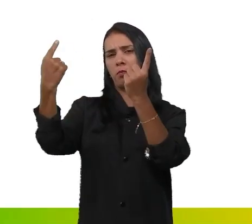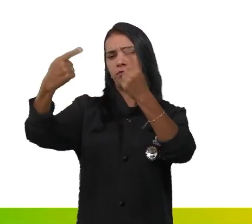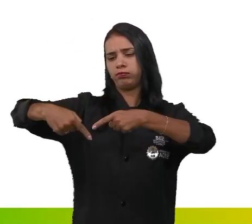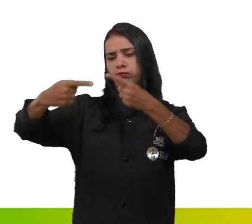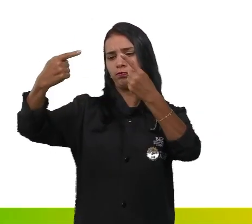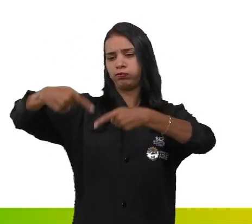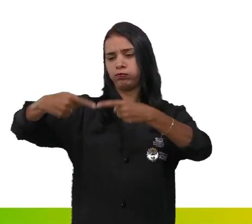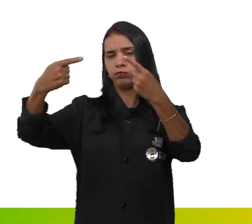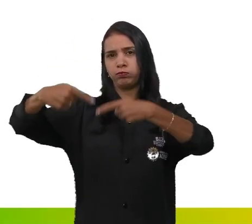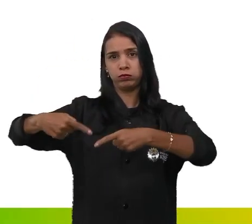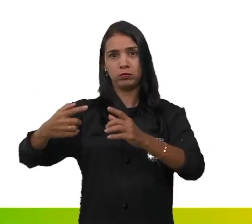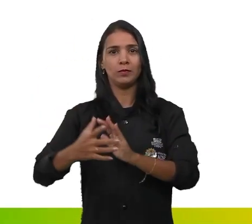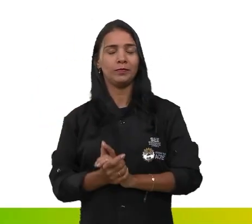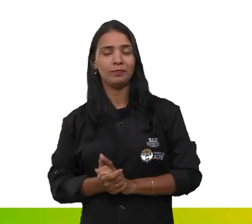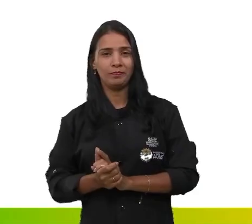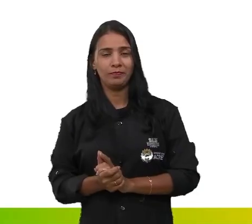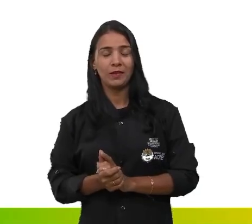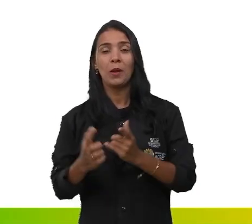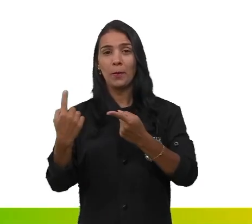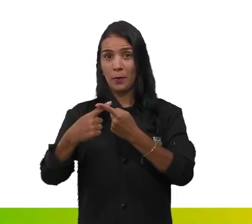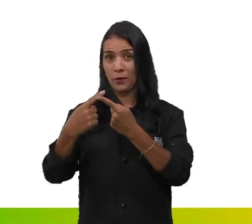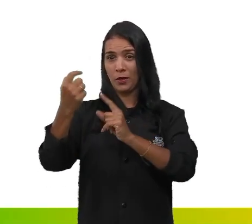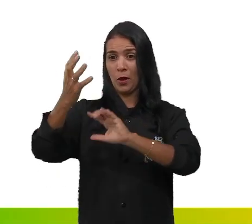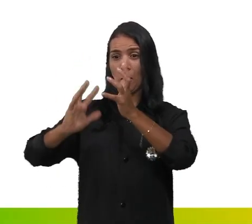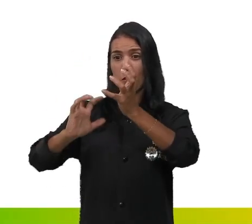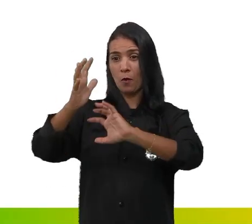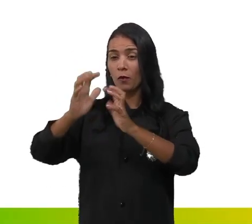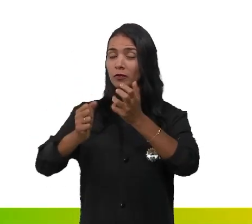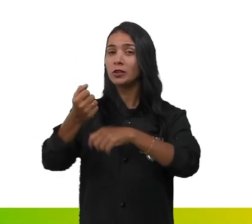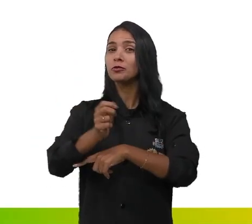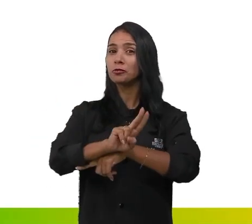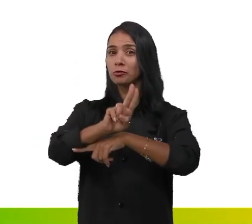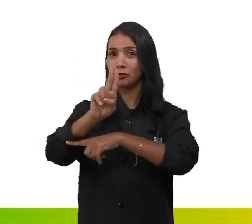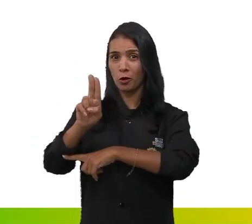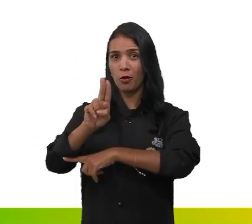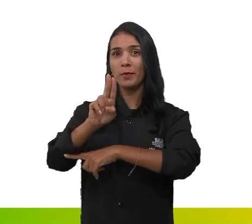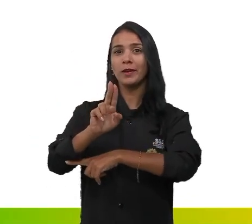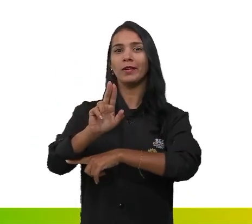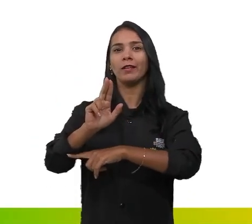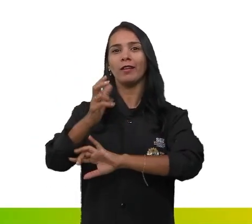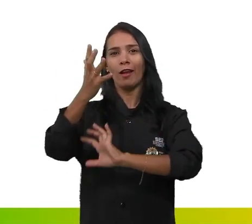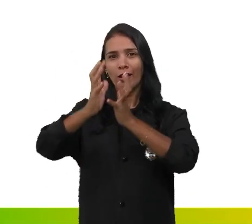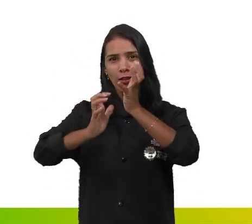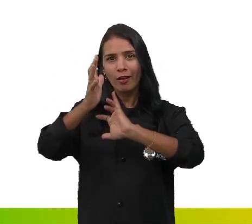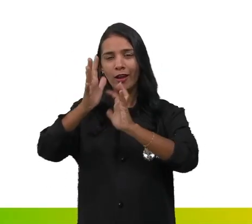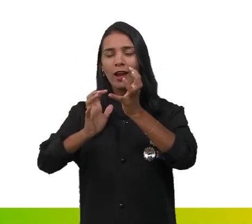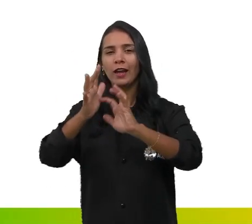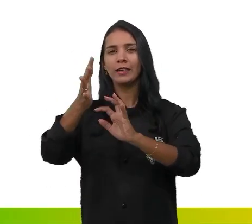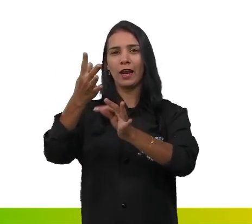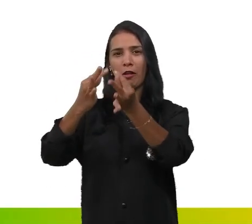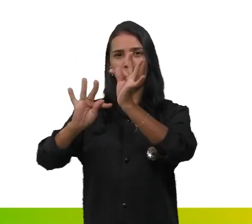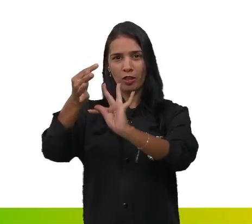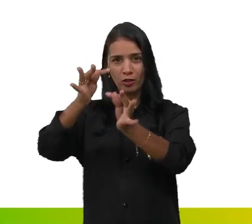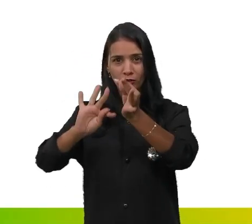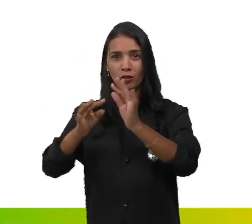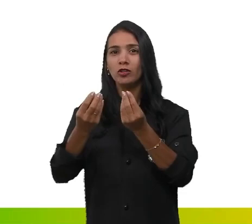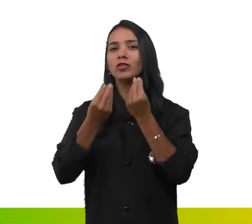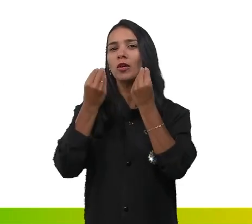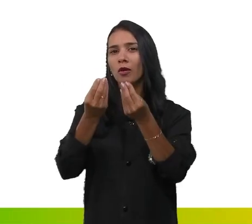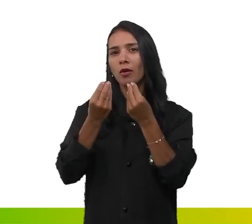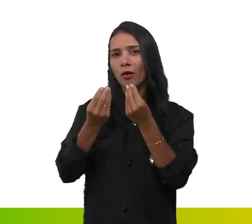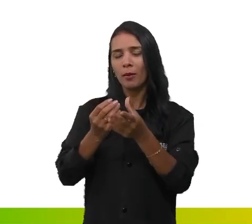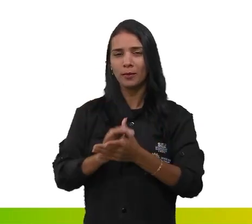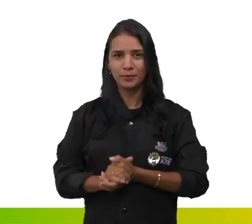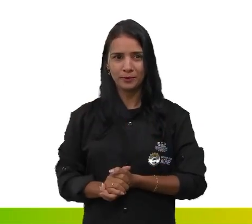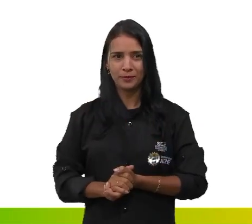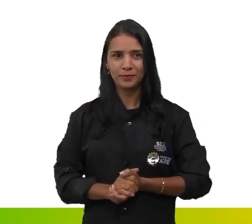gerar um conflito que levou aí o termo Guerra Fria. Bem, a resposta é basicamente o seguinte,